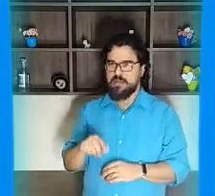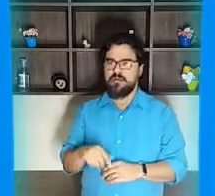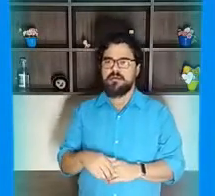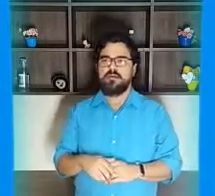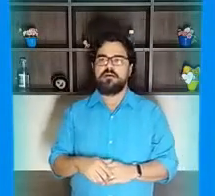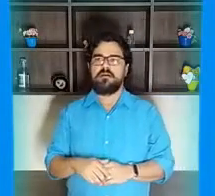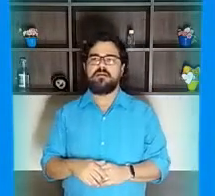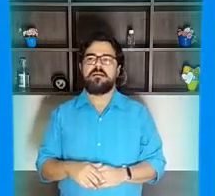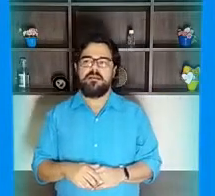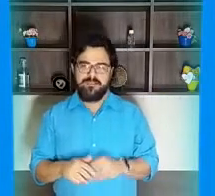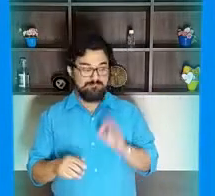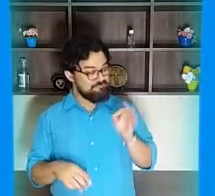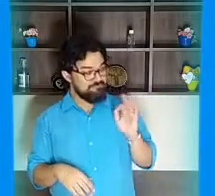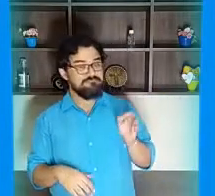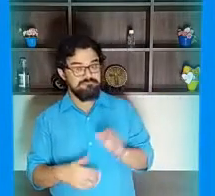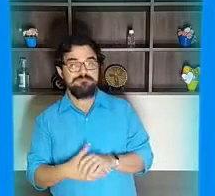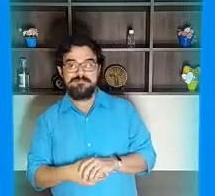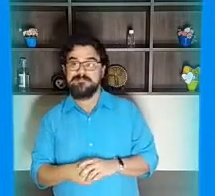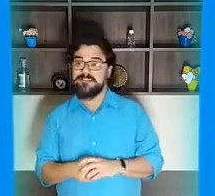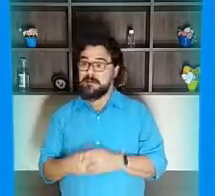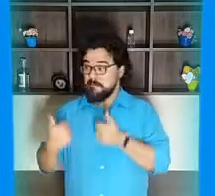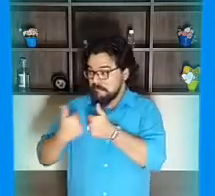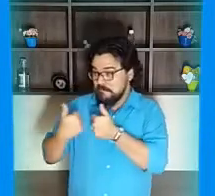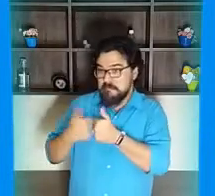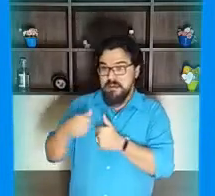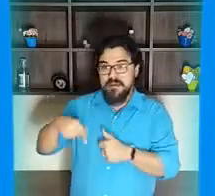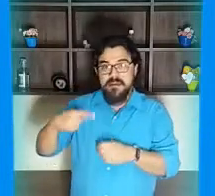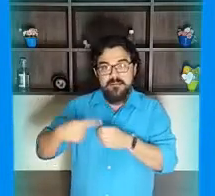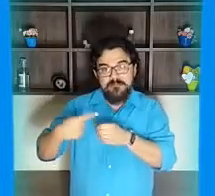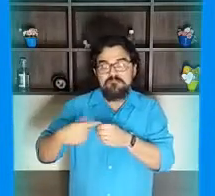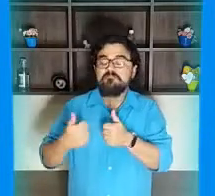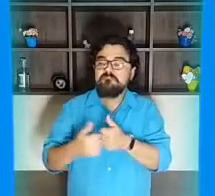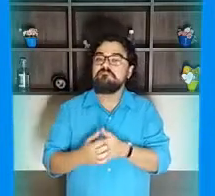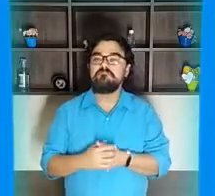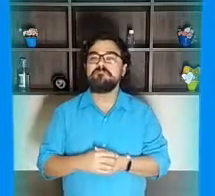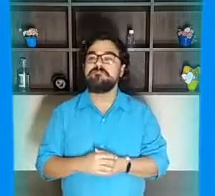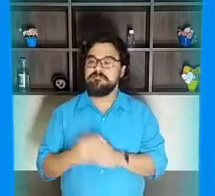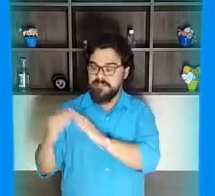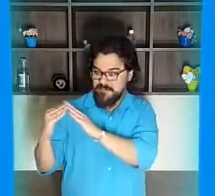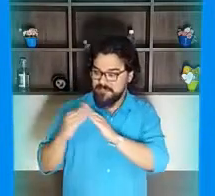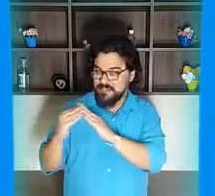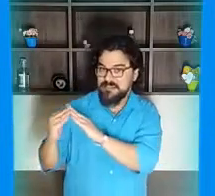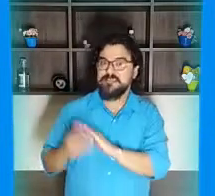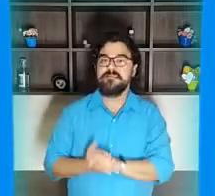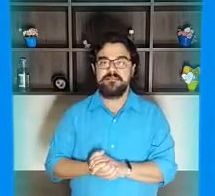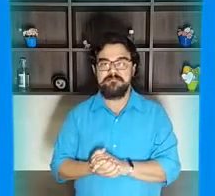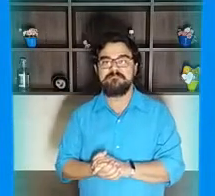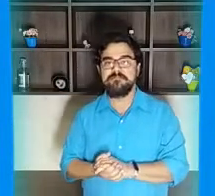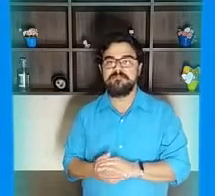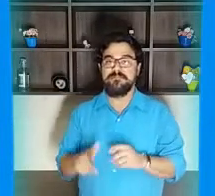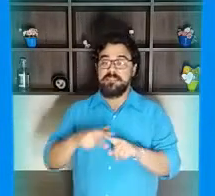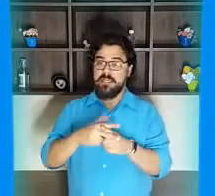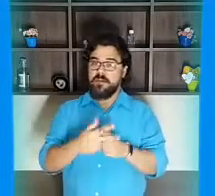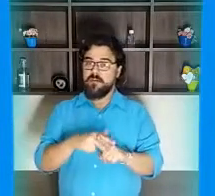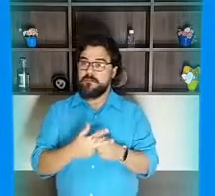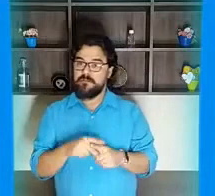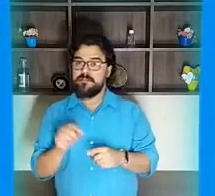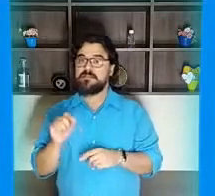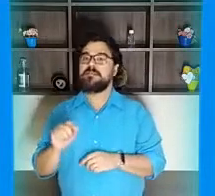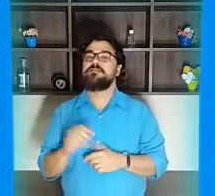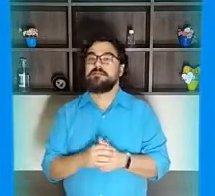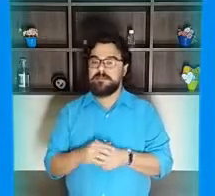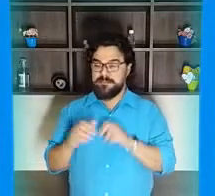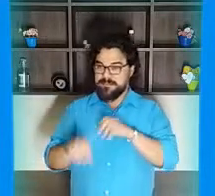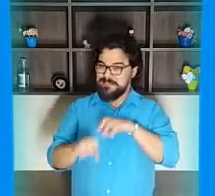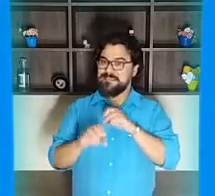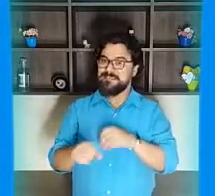Andaraí! Que pertinho! São vizinhos, que maravilha! Se vocês forem dar oficina, convida aí a gente, que a gente tá